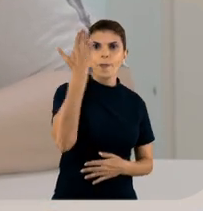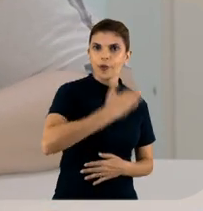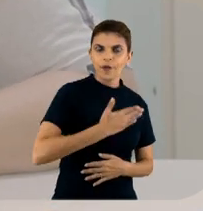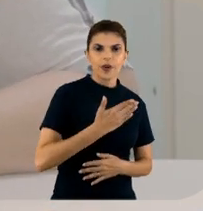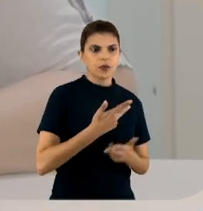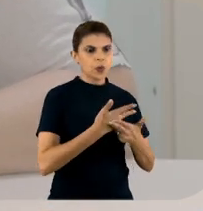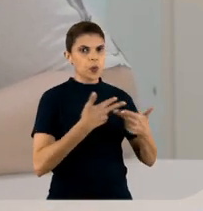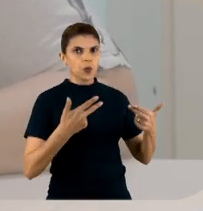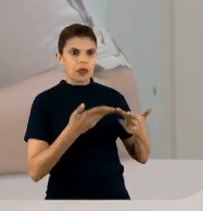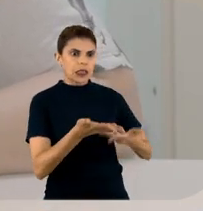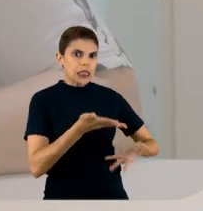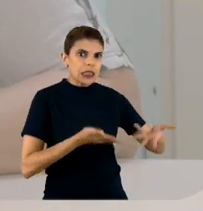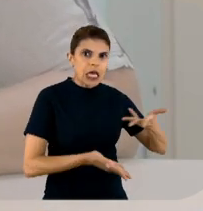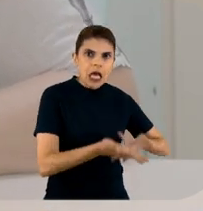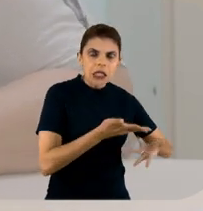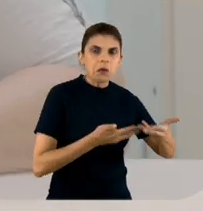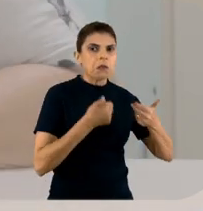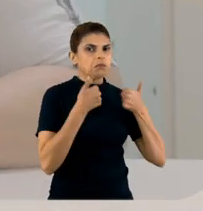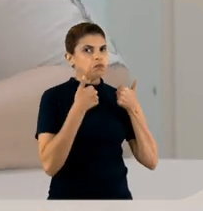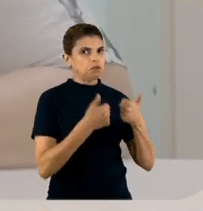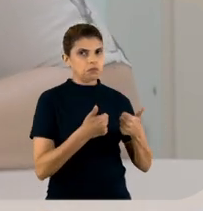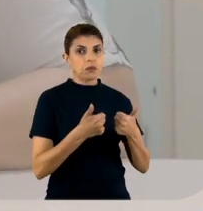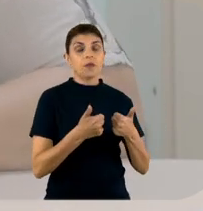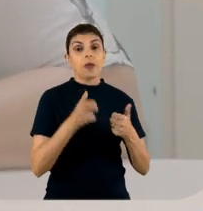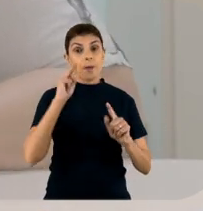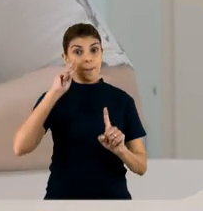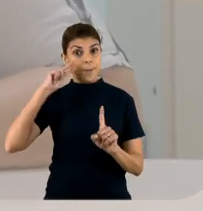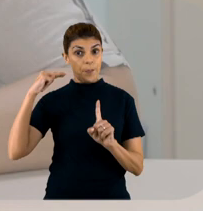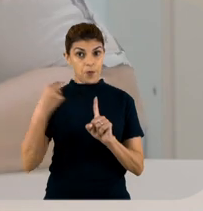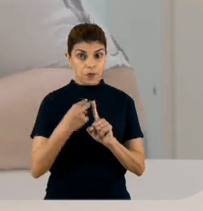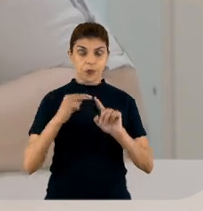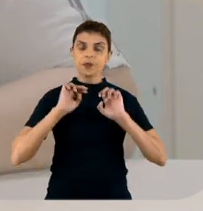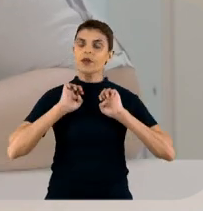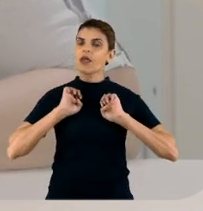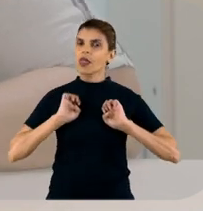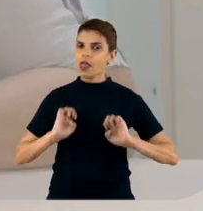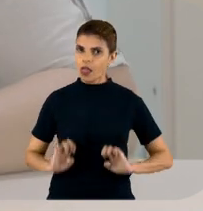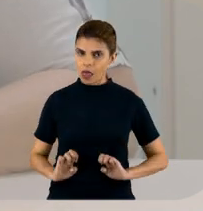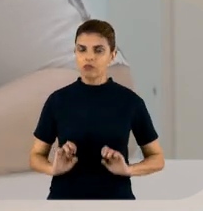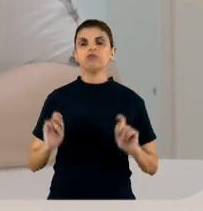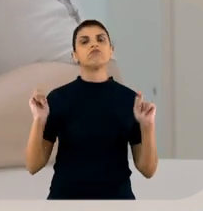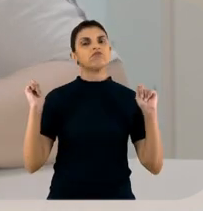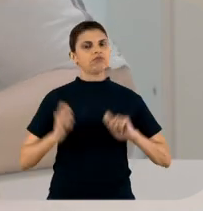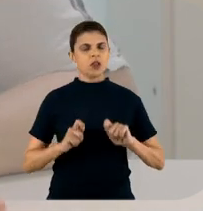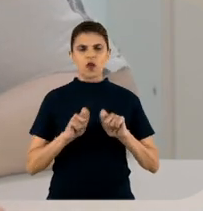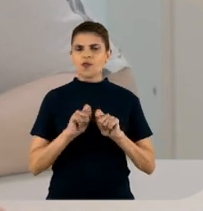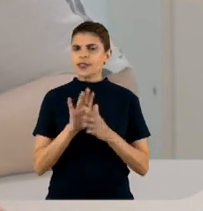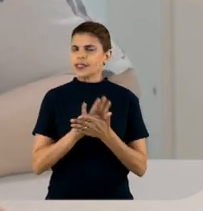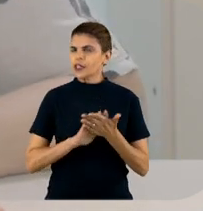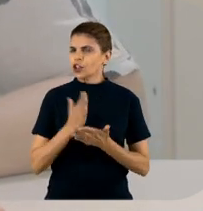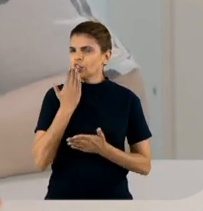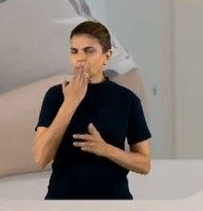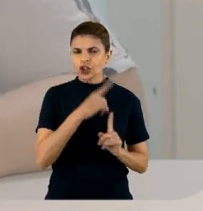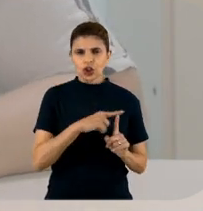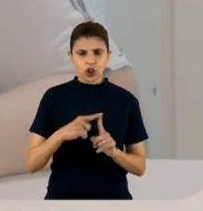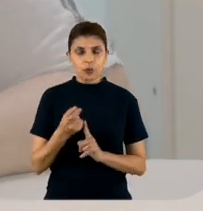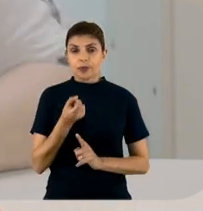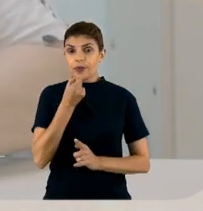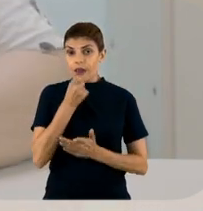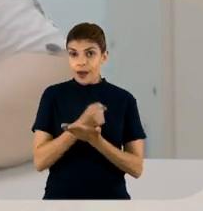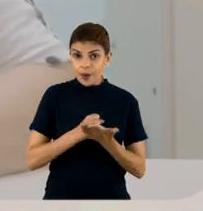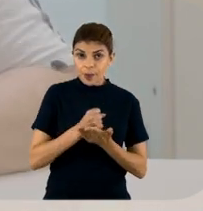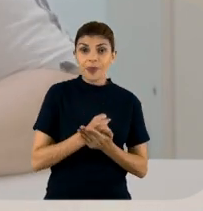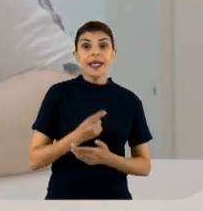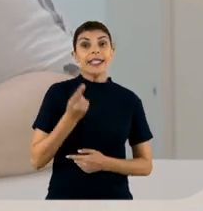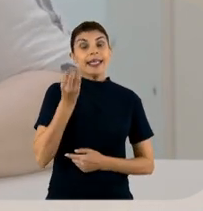comprovação de benefício de nenhum tratamento então do ponto de vista ético é perfeitamente cabível não fazer nenhuma droga e